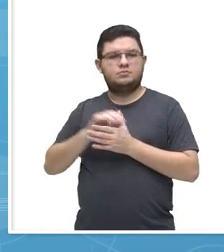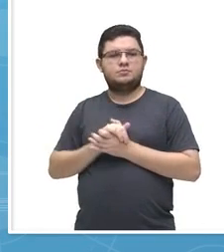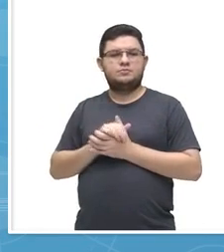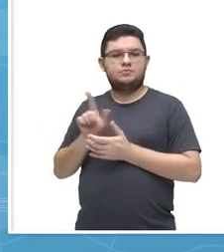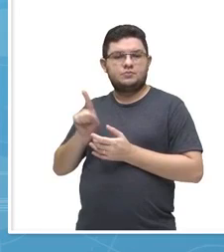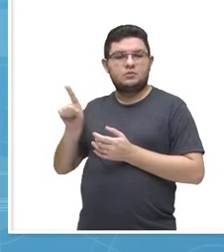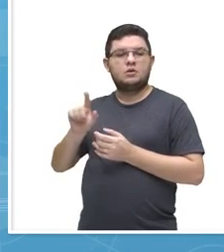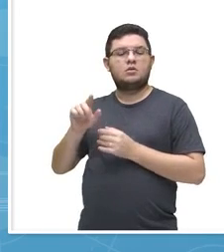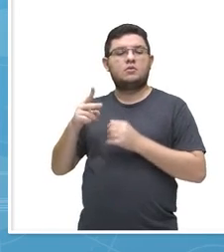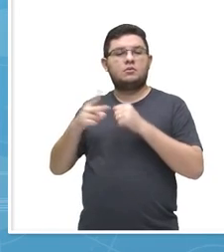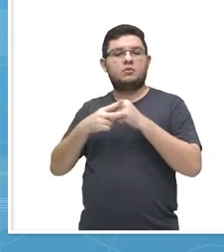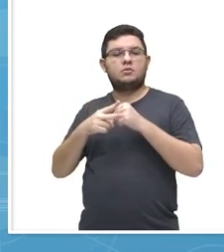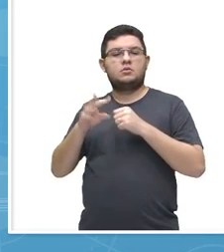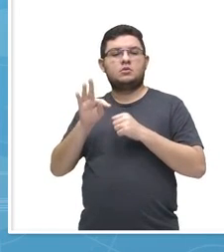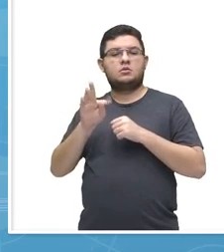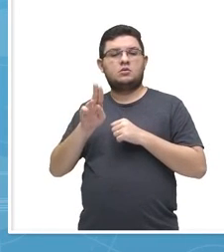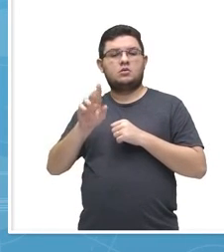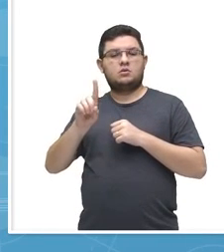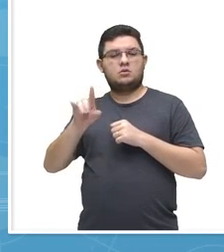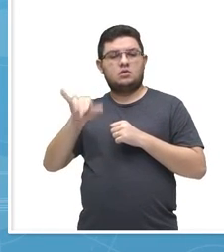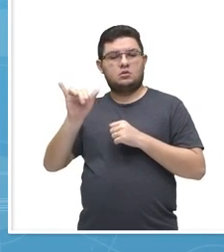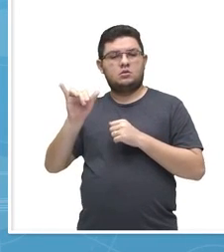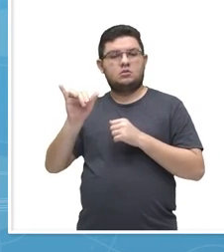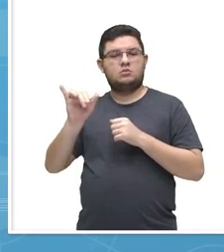é? Então, o correto é o quê?